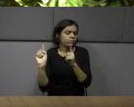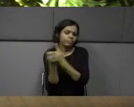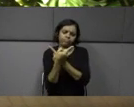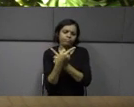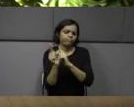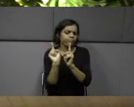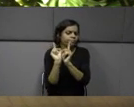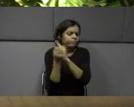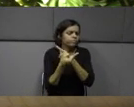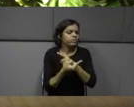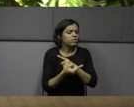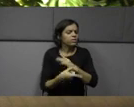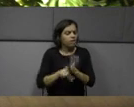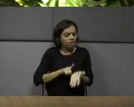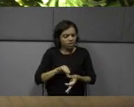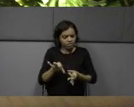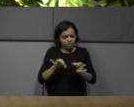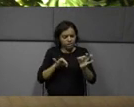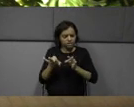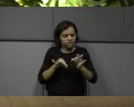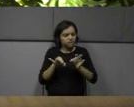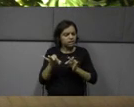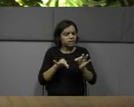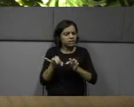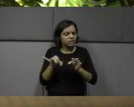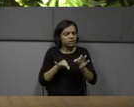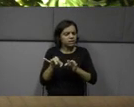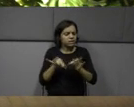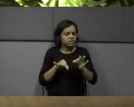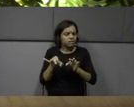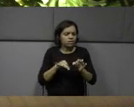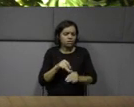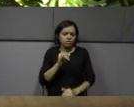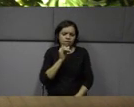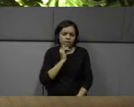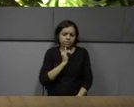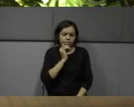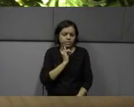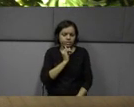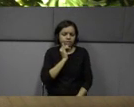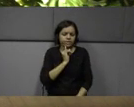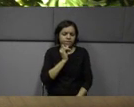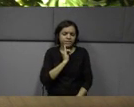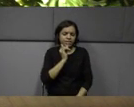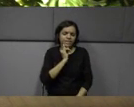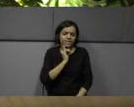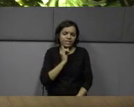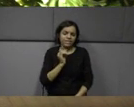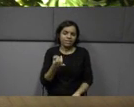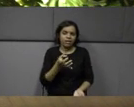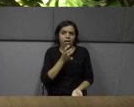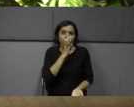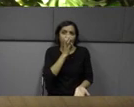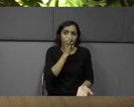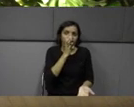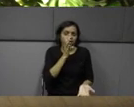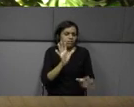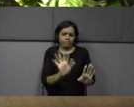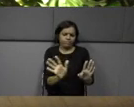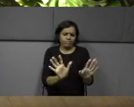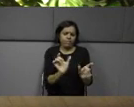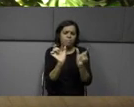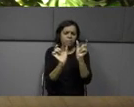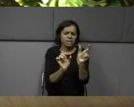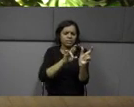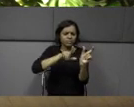gente planeja é pegando o exemplo é incrível mas na relação incrível a